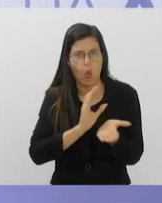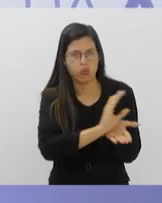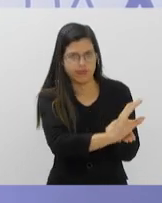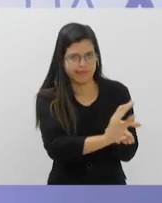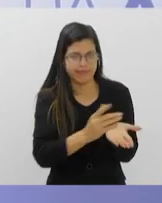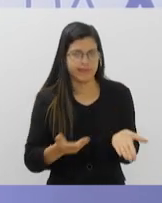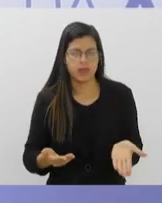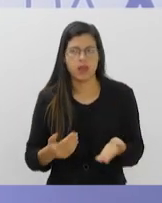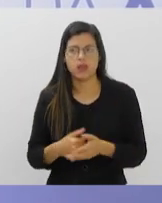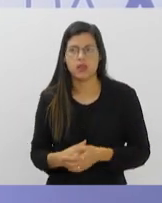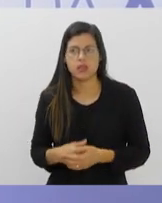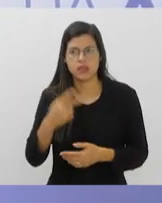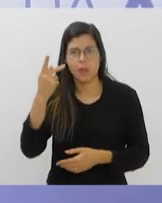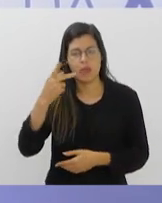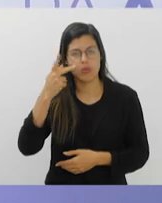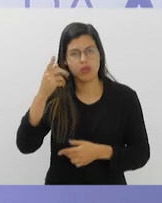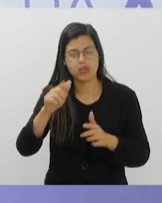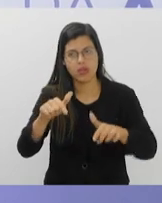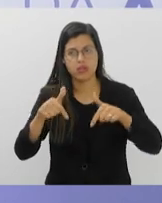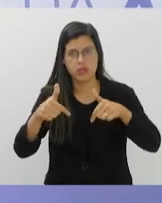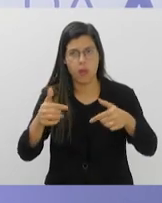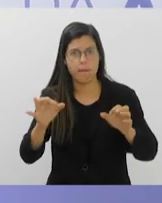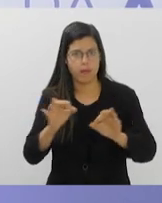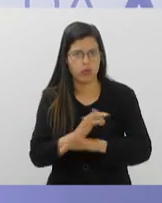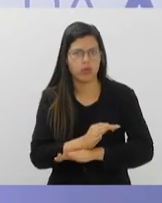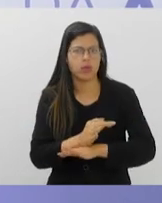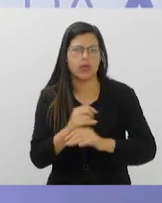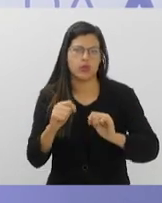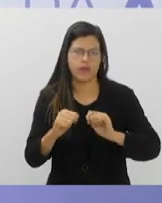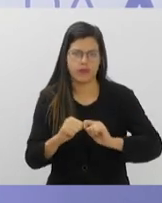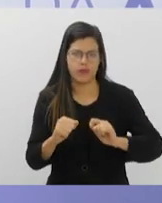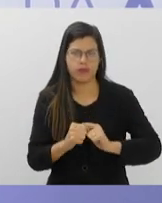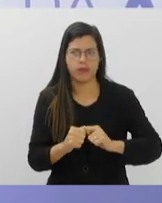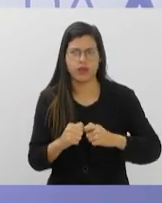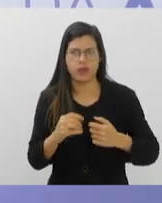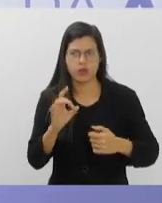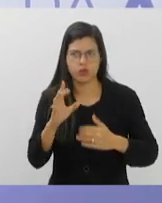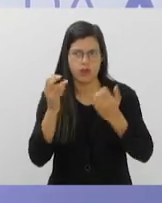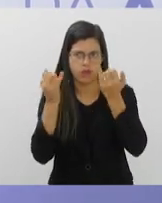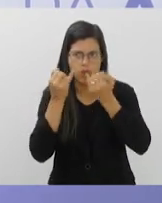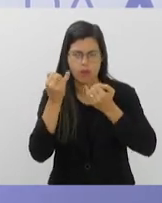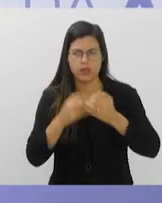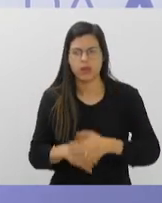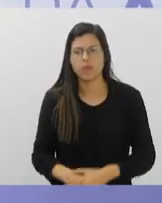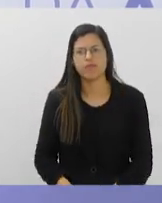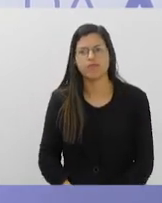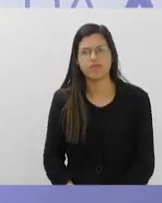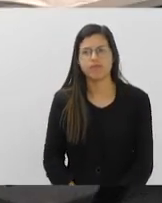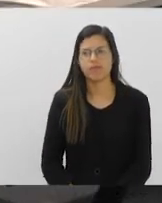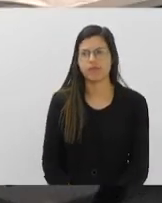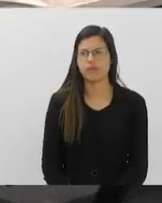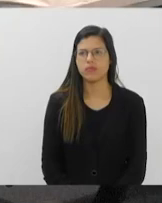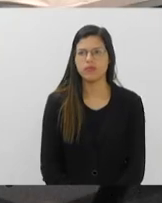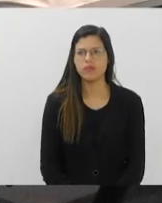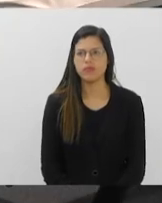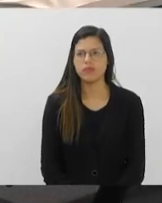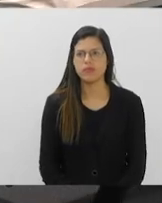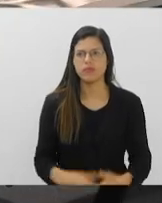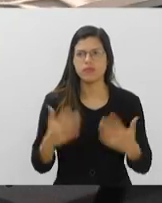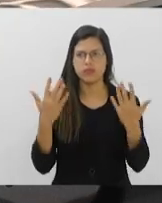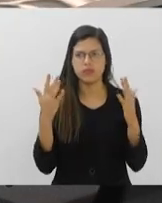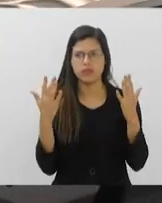estabelecidas sejam prontamente efetivadas tá então só mais essa informação fortalecidas